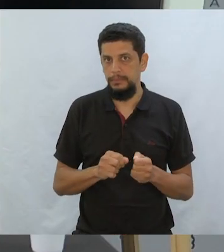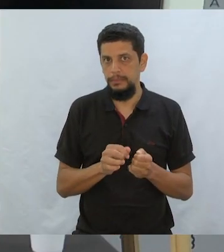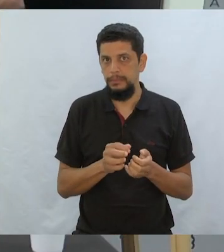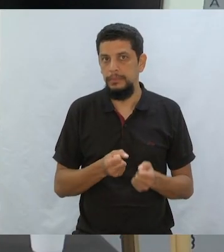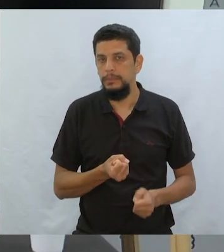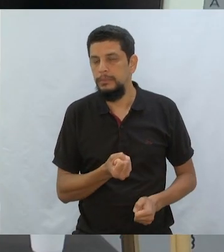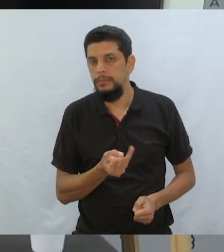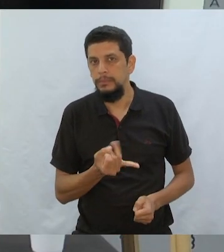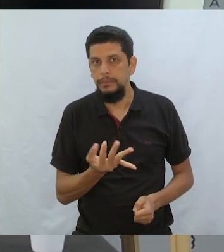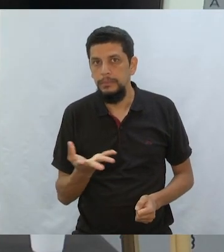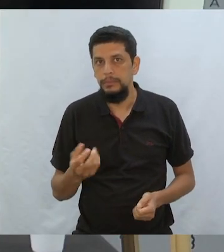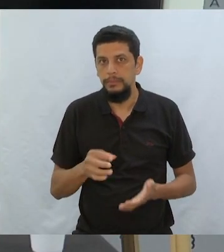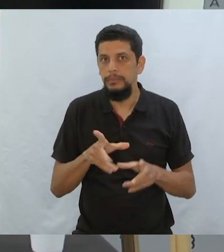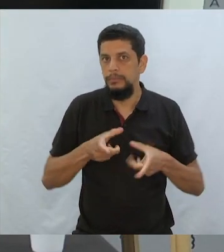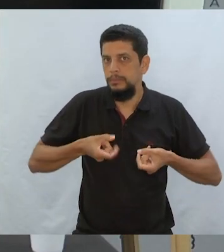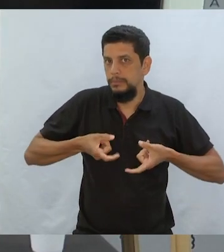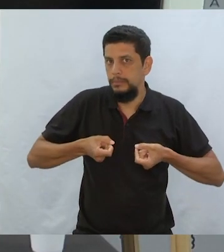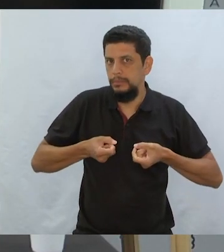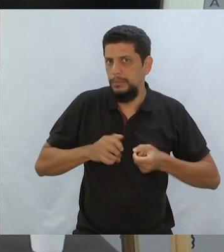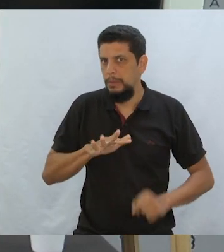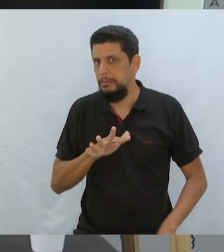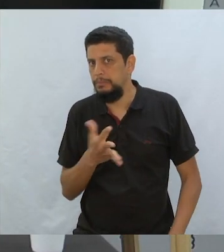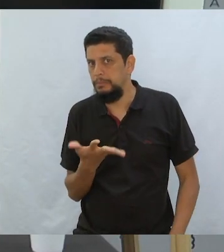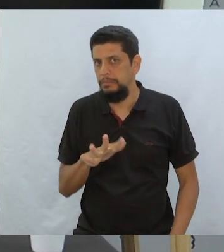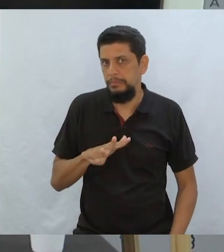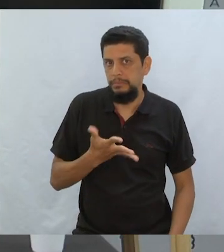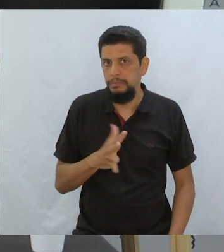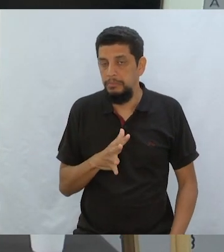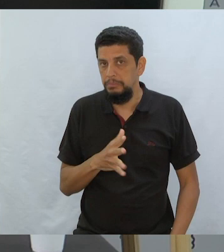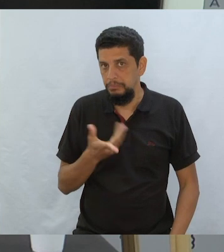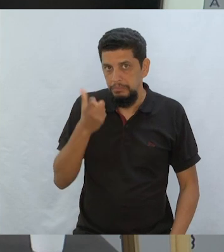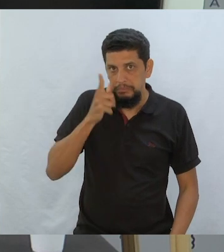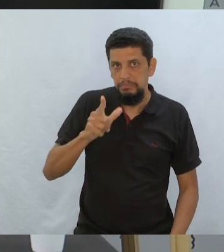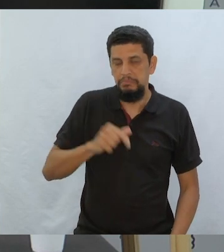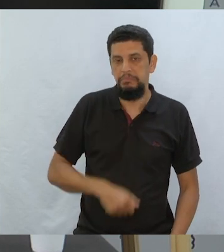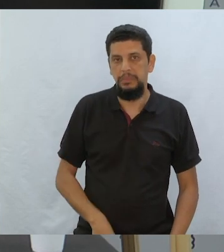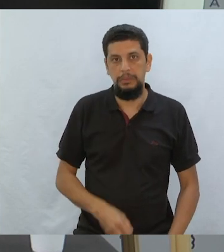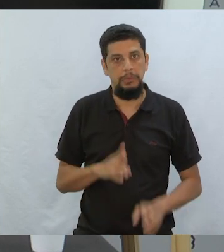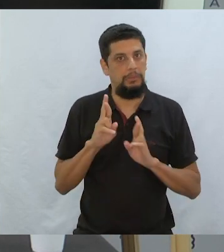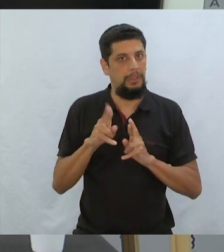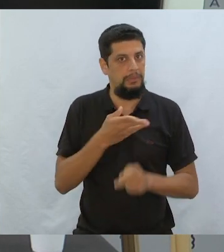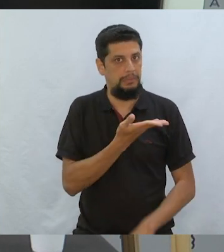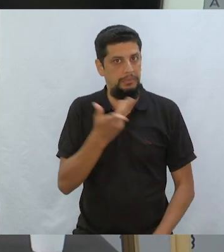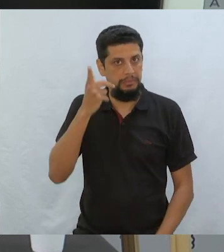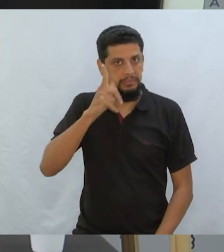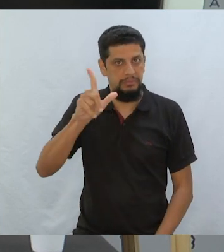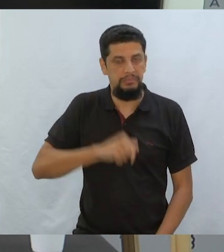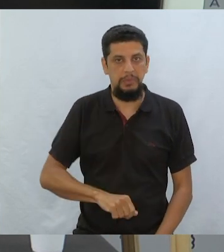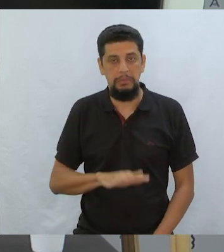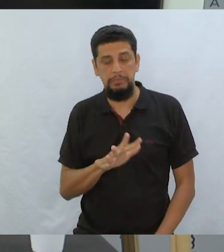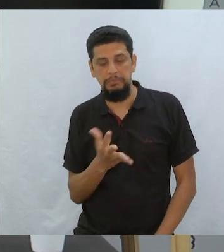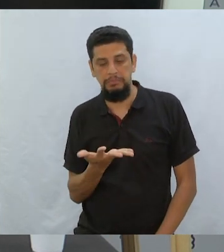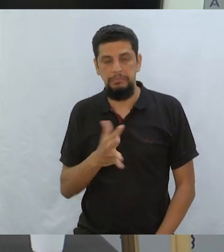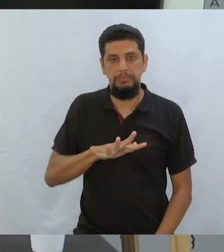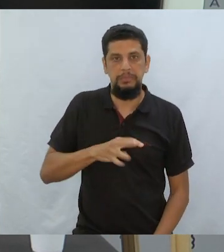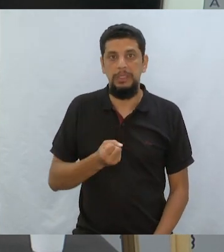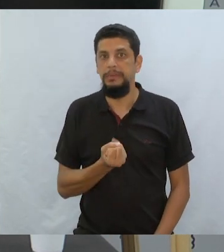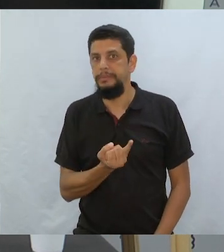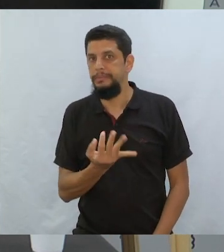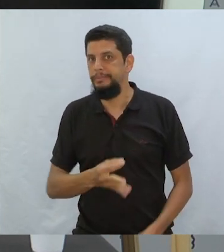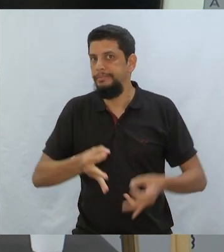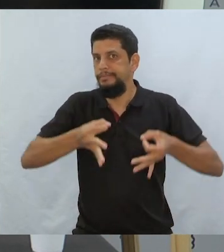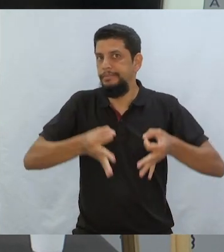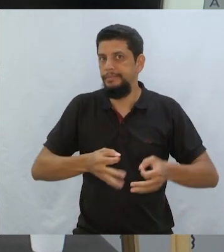fez o registro da quantidade de gramas, se aproximou ou acertou. Tomara que você tenha acertado ou se aproximado